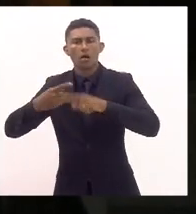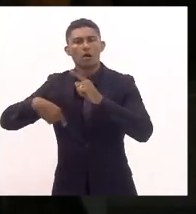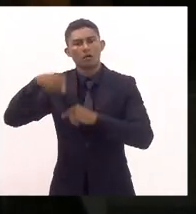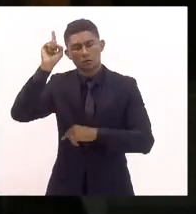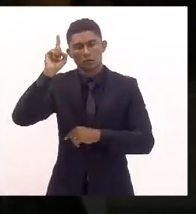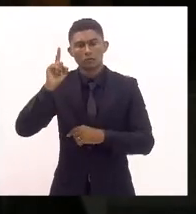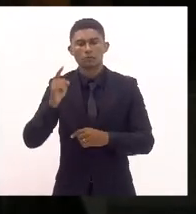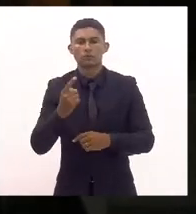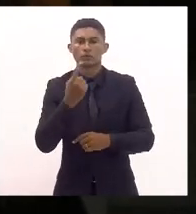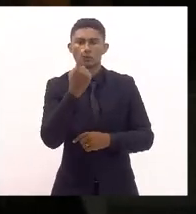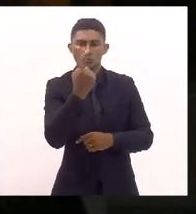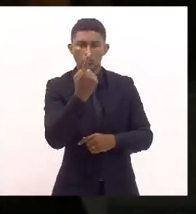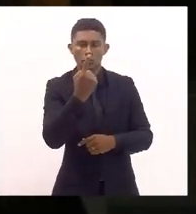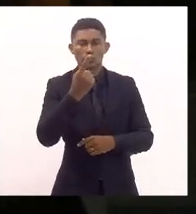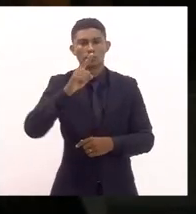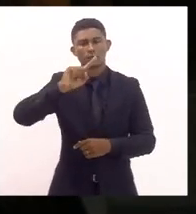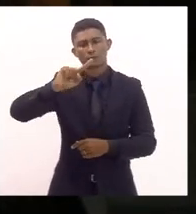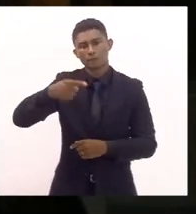união